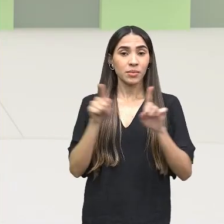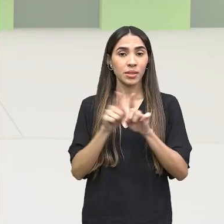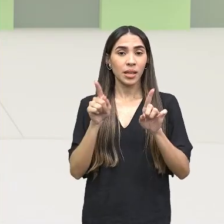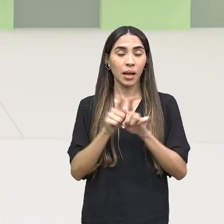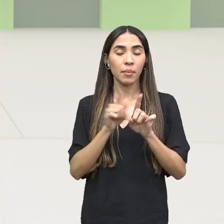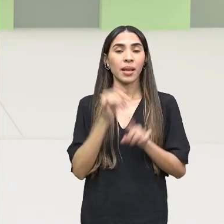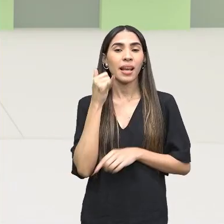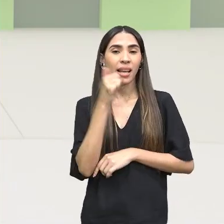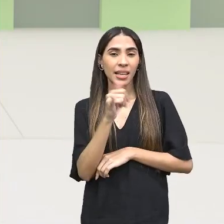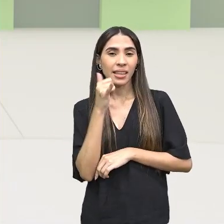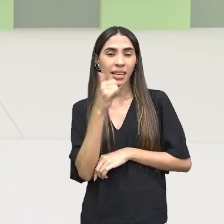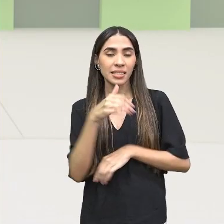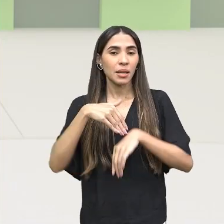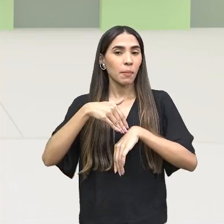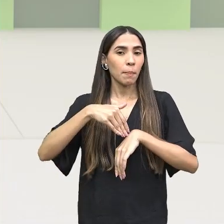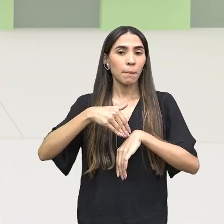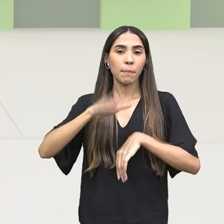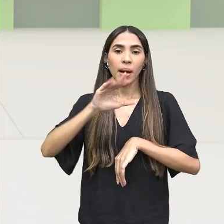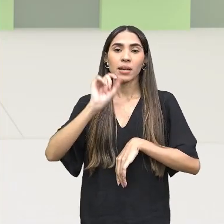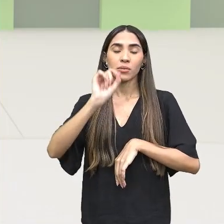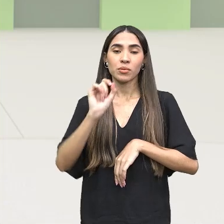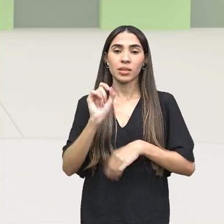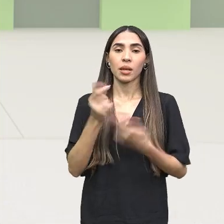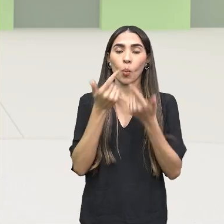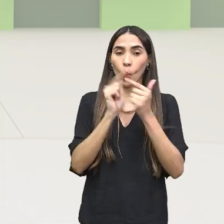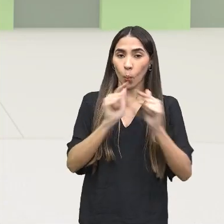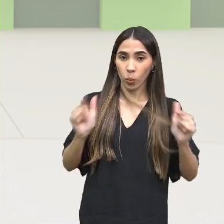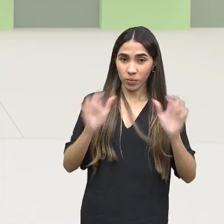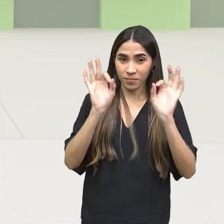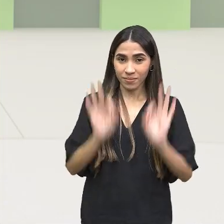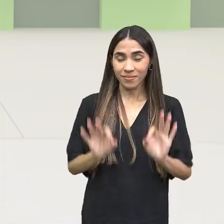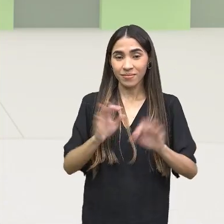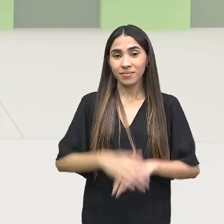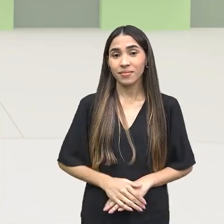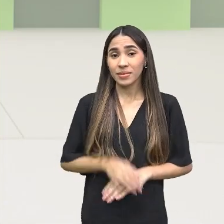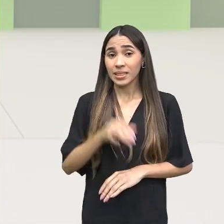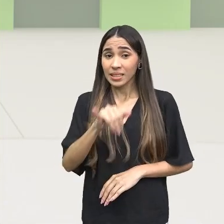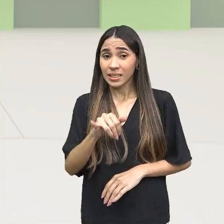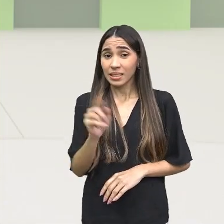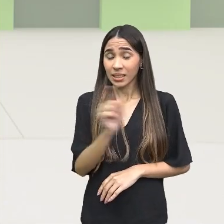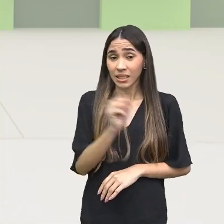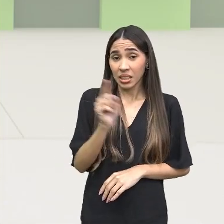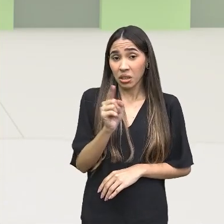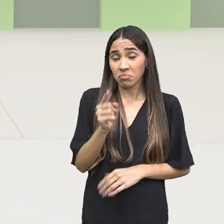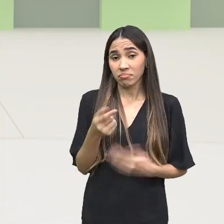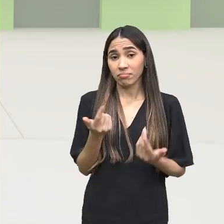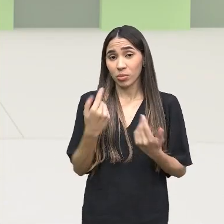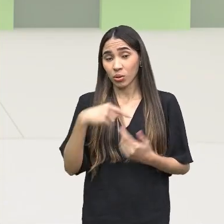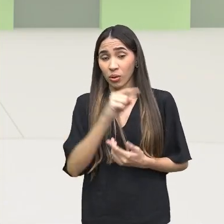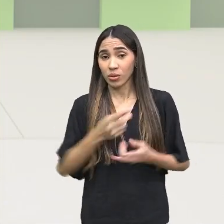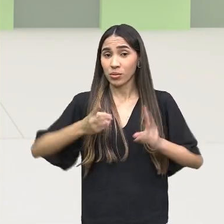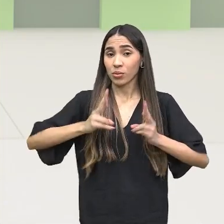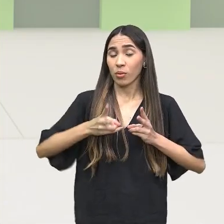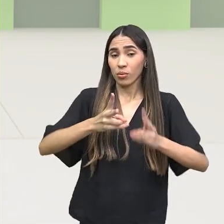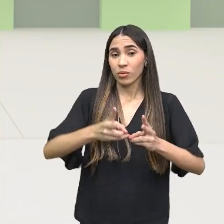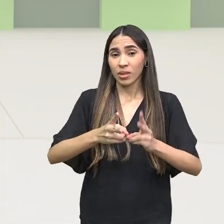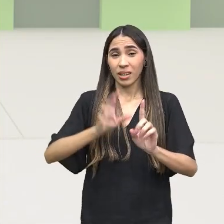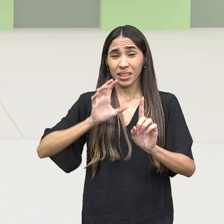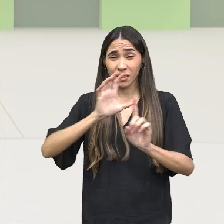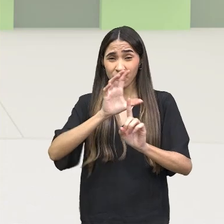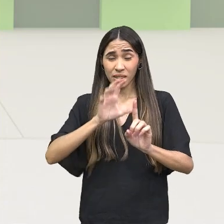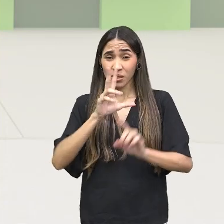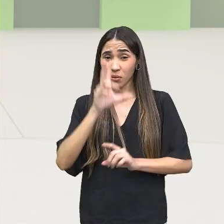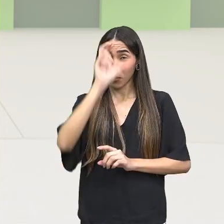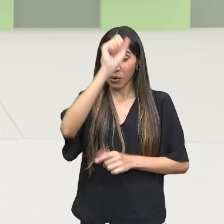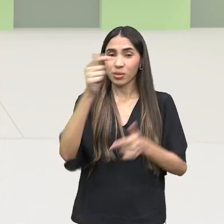matriz energética mais renováveis, certo? Se não fizermos isso, nós vamos continuar intensificando